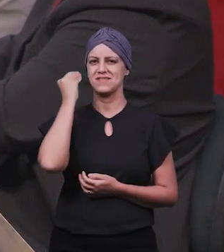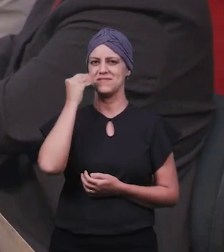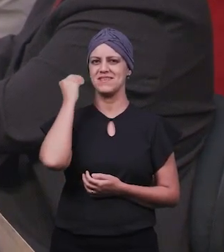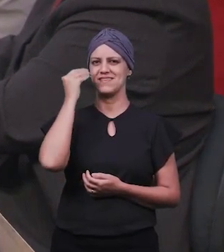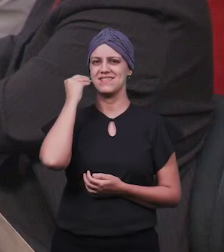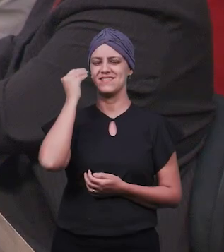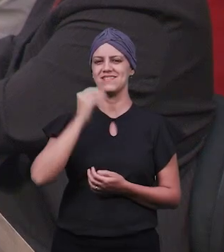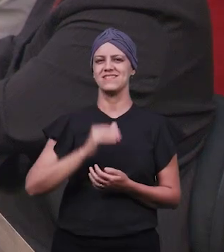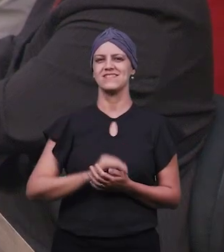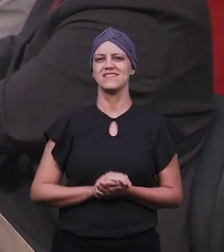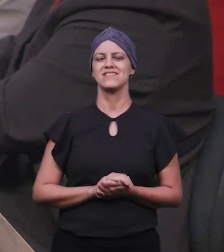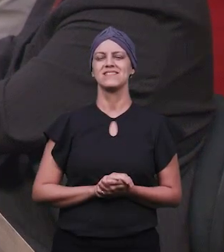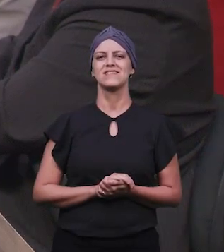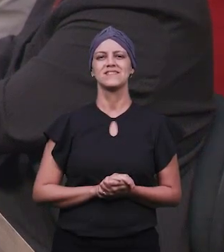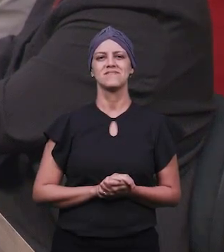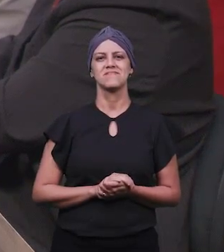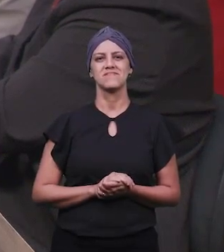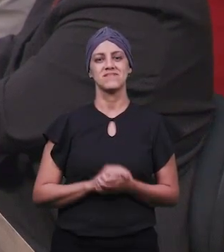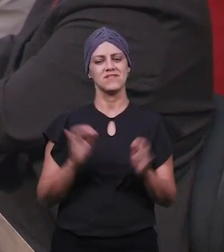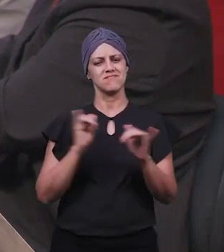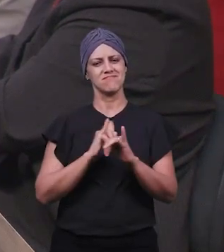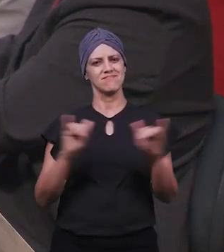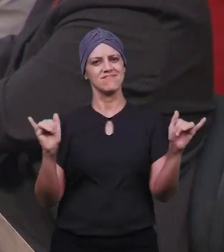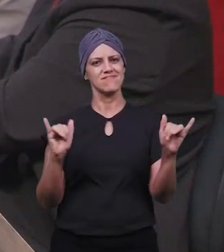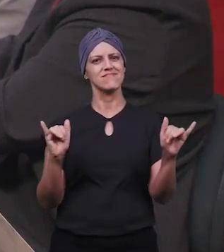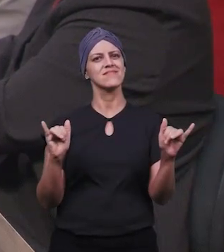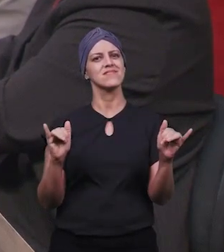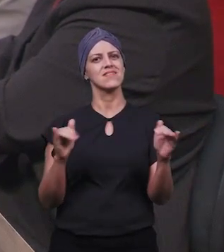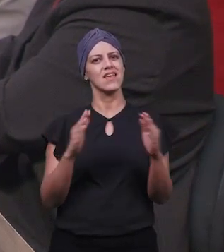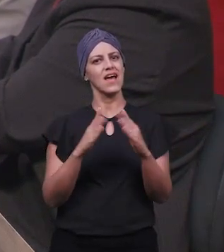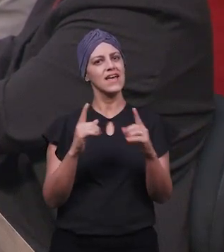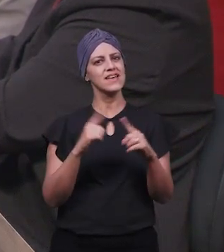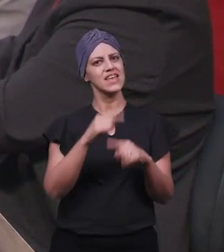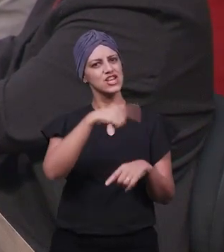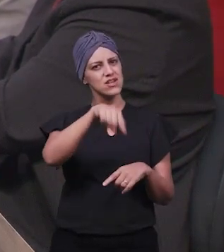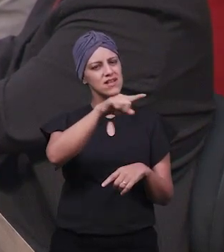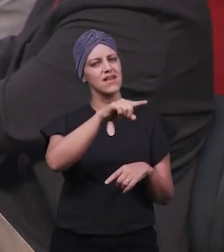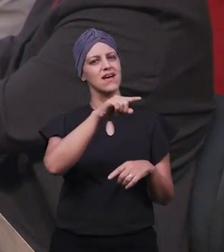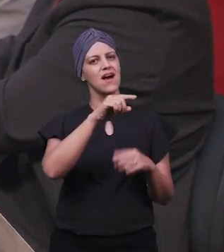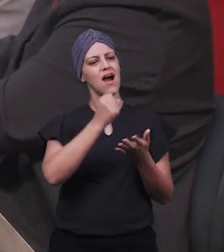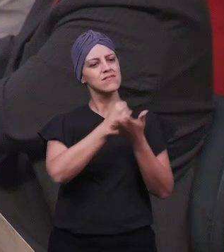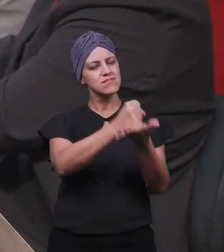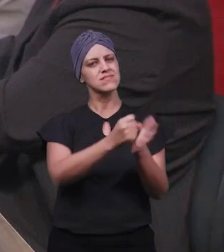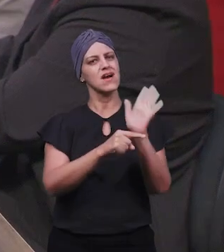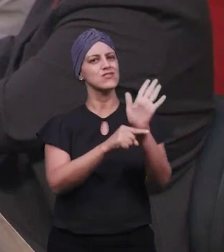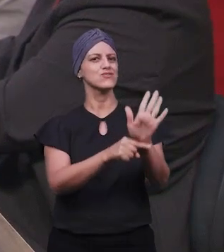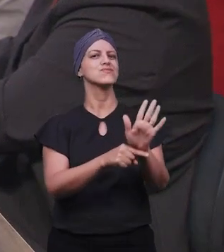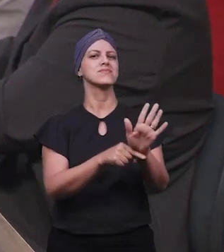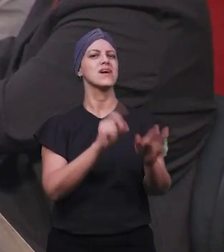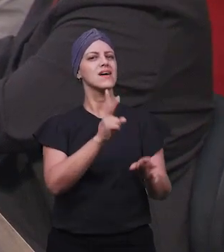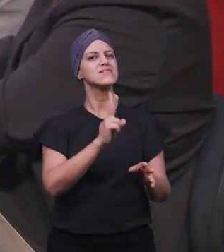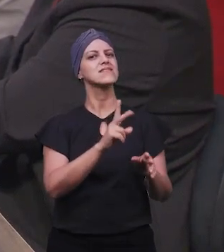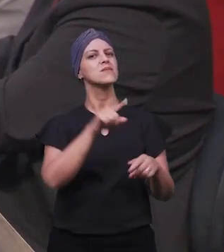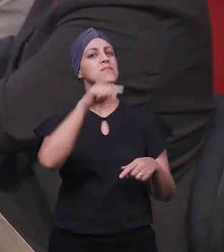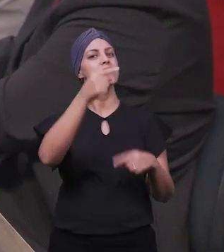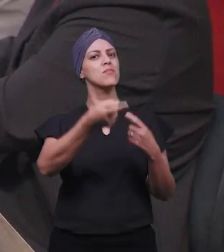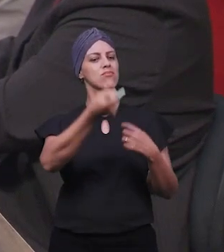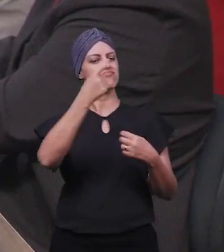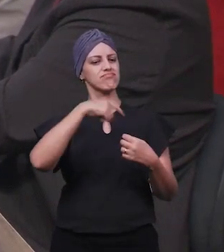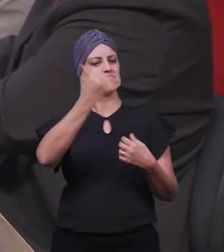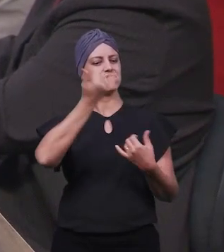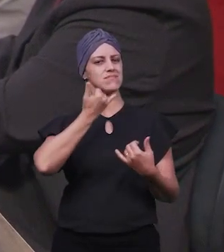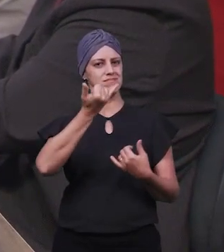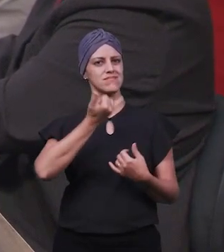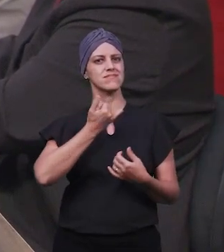experiência, né? E quando nós passamos para a igreja, elas assistem e elas sempre nos dão retorno. Então, eu tenho